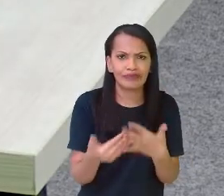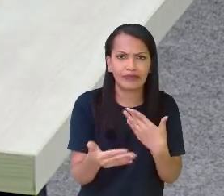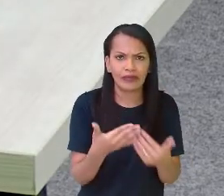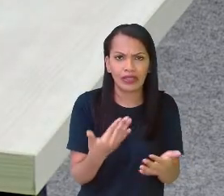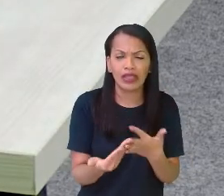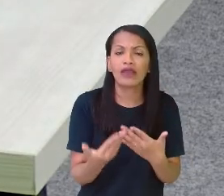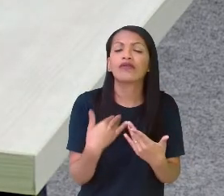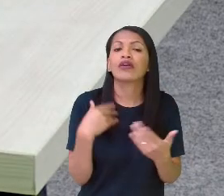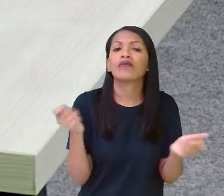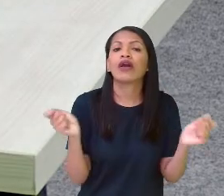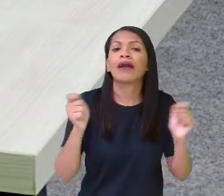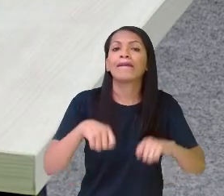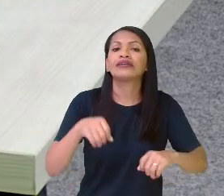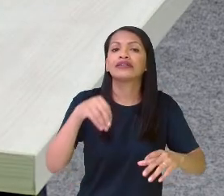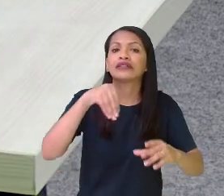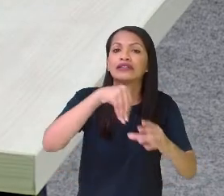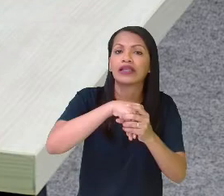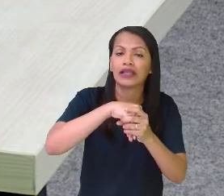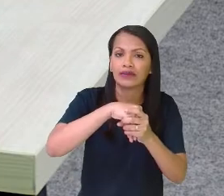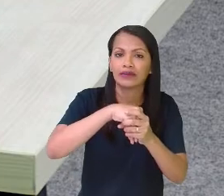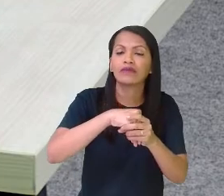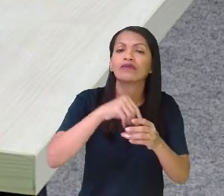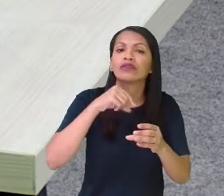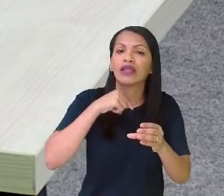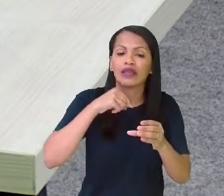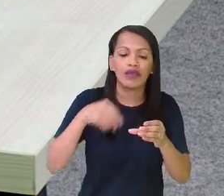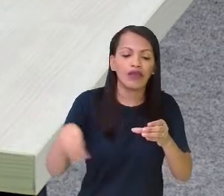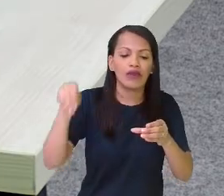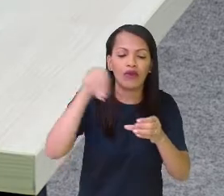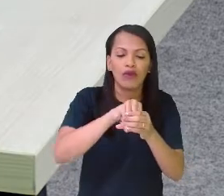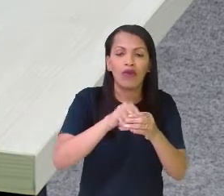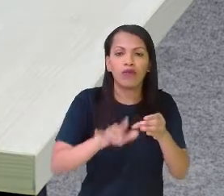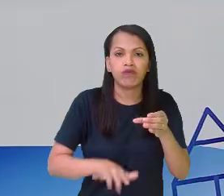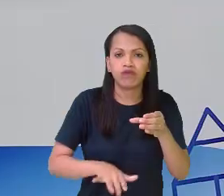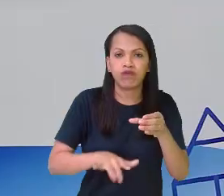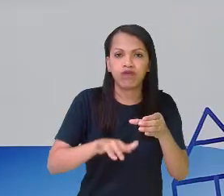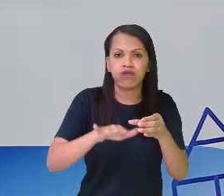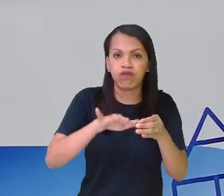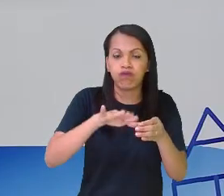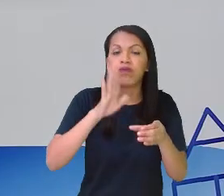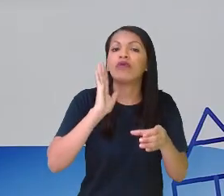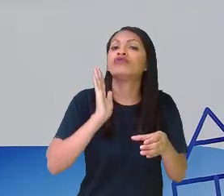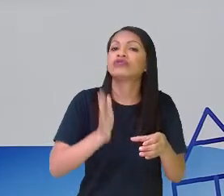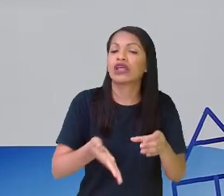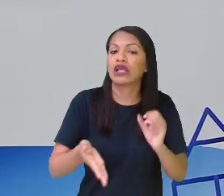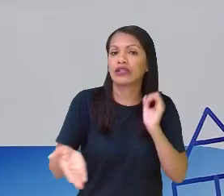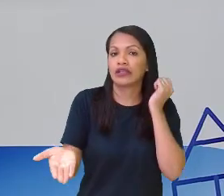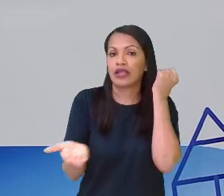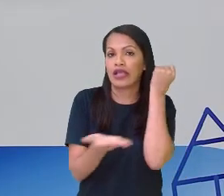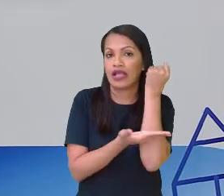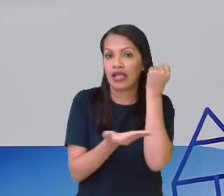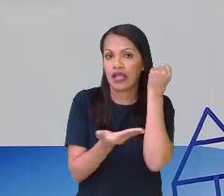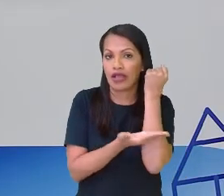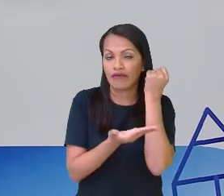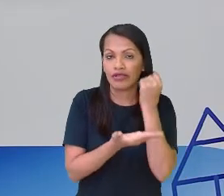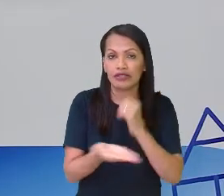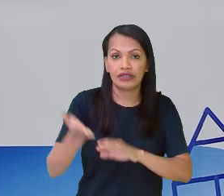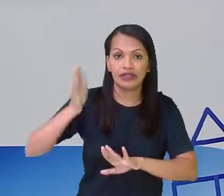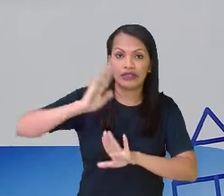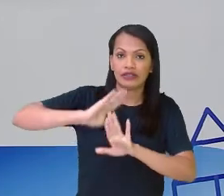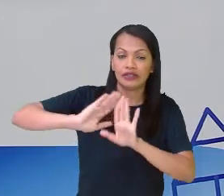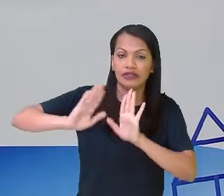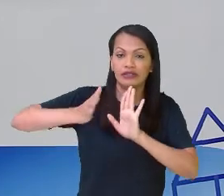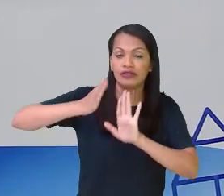a capacidade líquida que nele contém. Já nas garrafas de trás, eu tenho